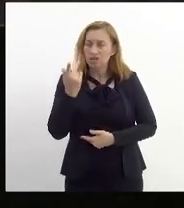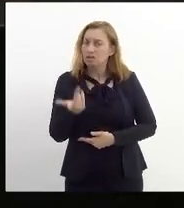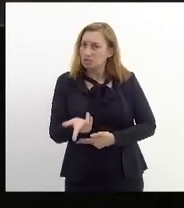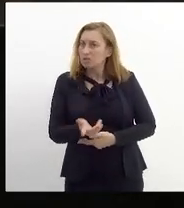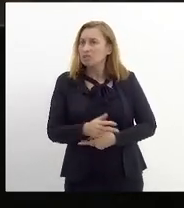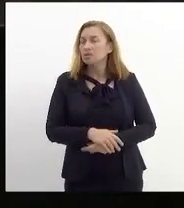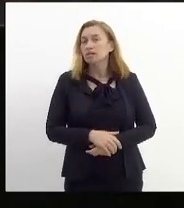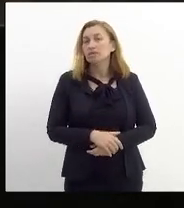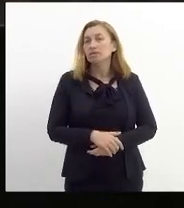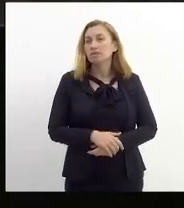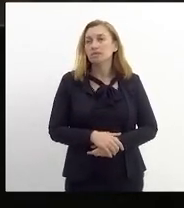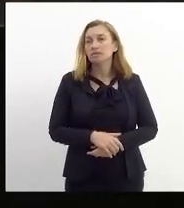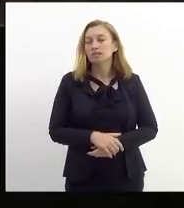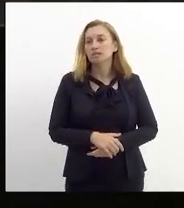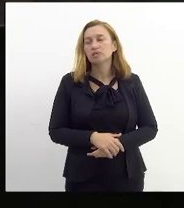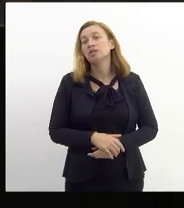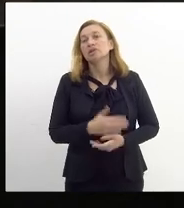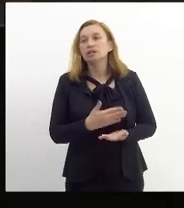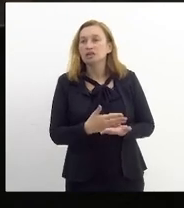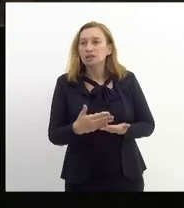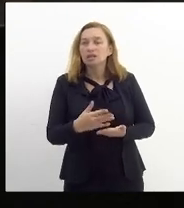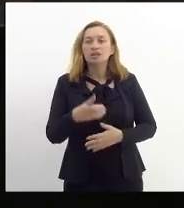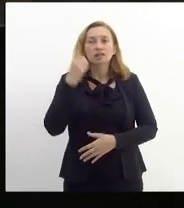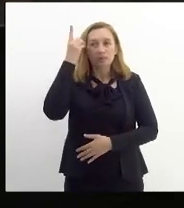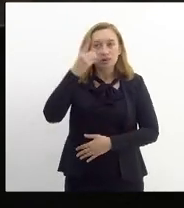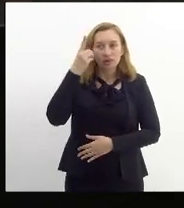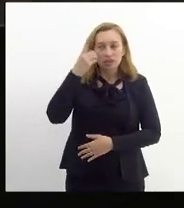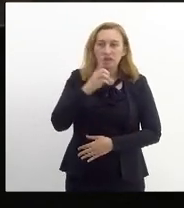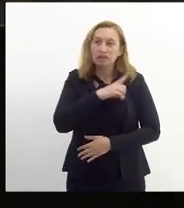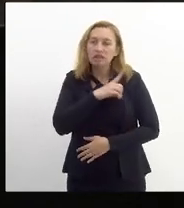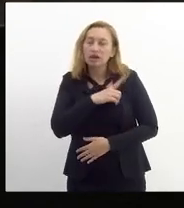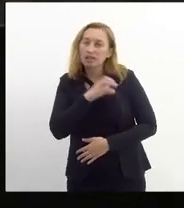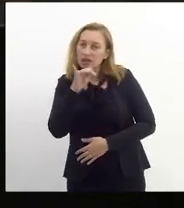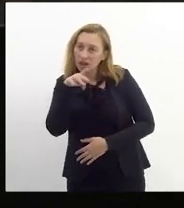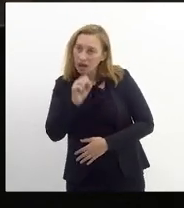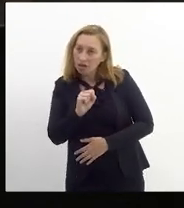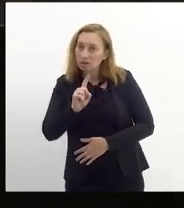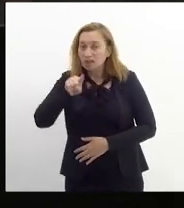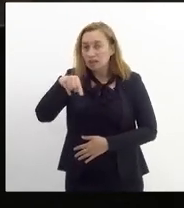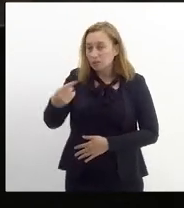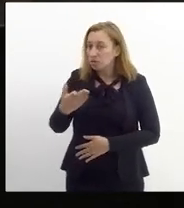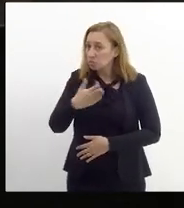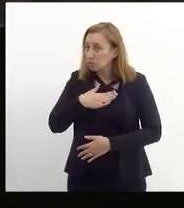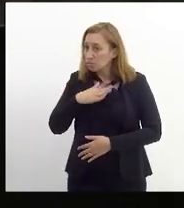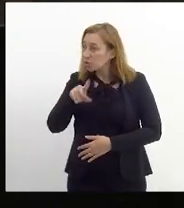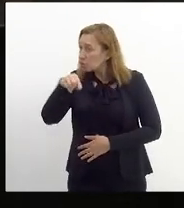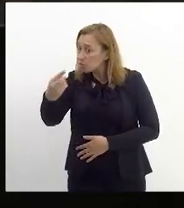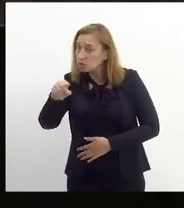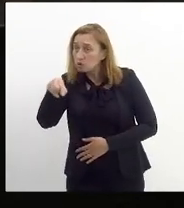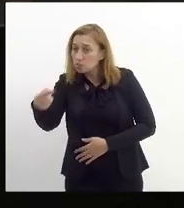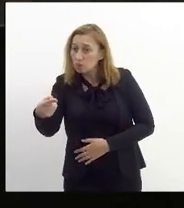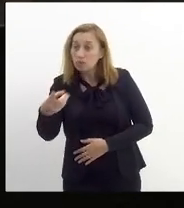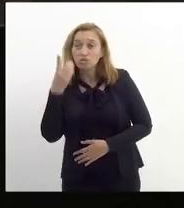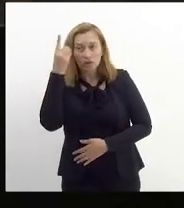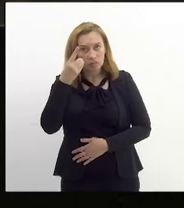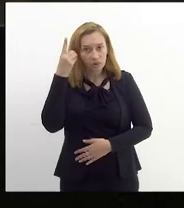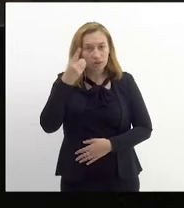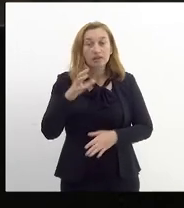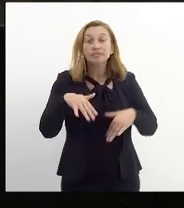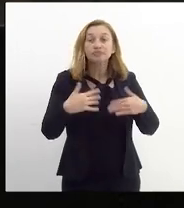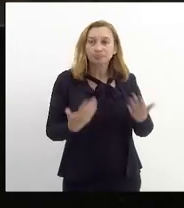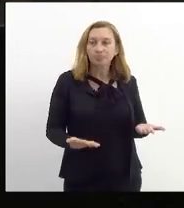né capitaneado inicialmente pelo Deputado delegado Carlos Augusto em seguida por mim portanto os outros deputados